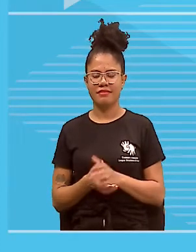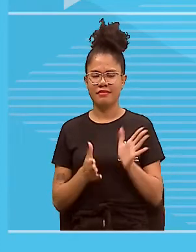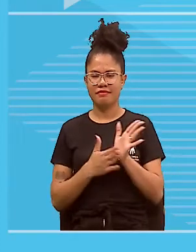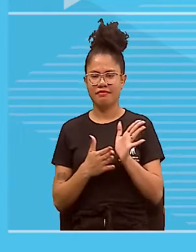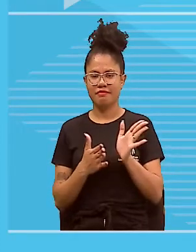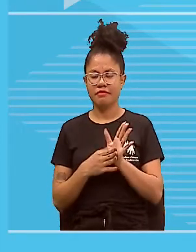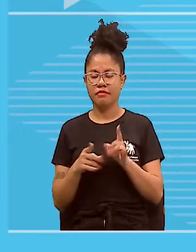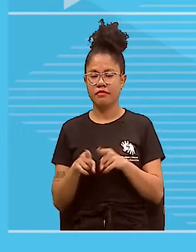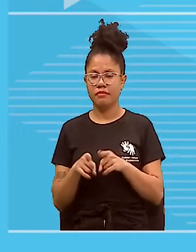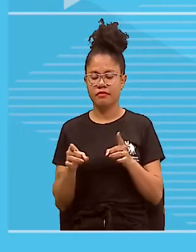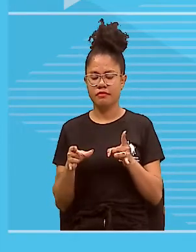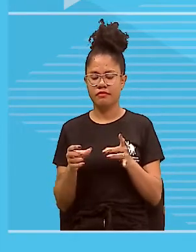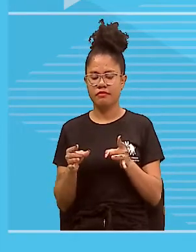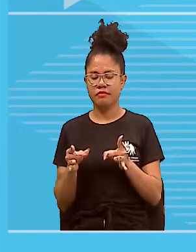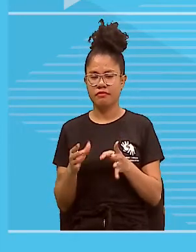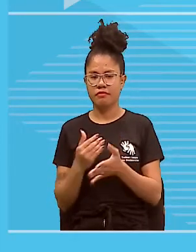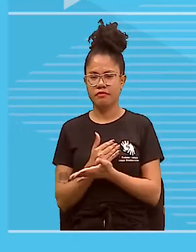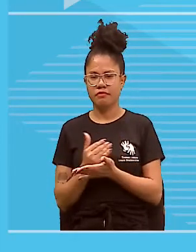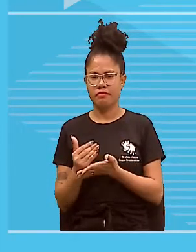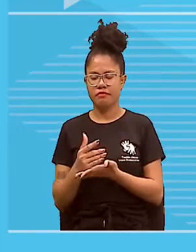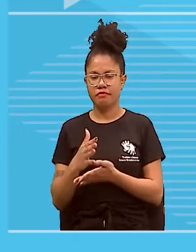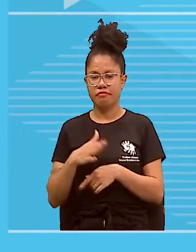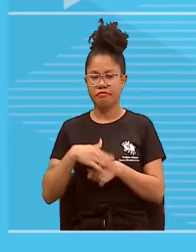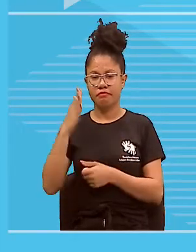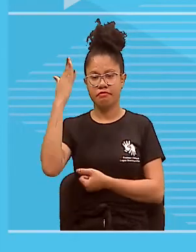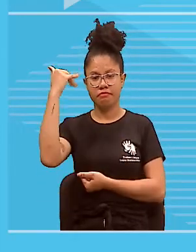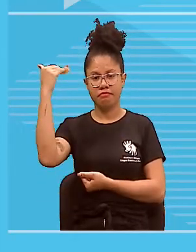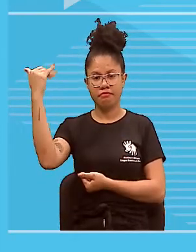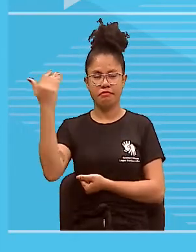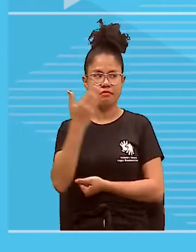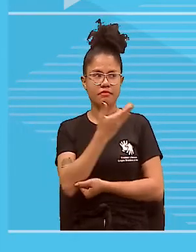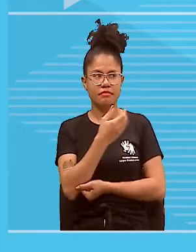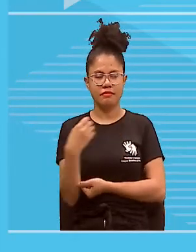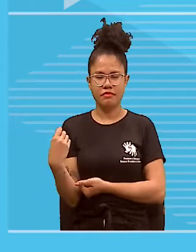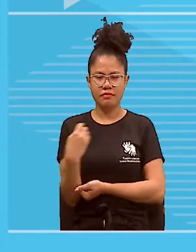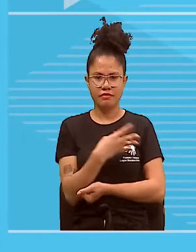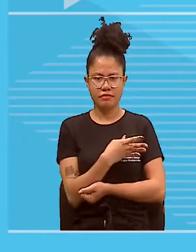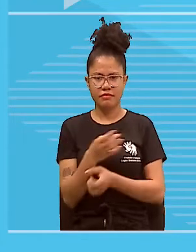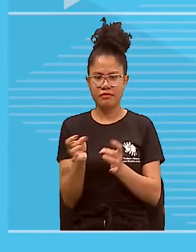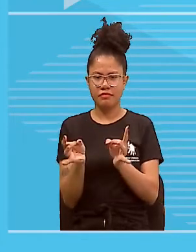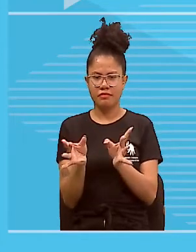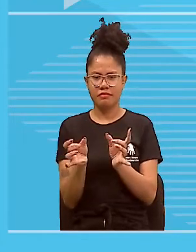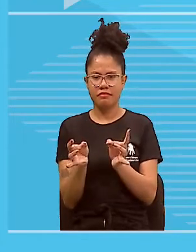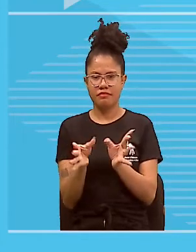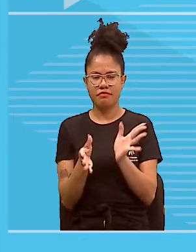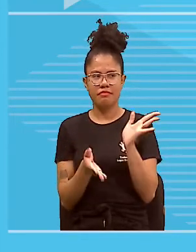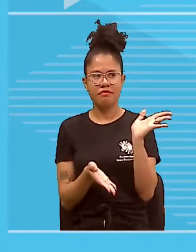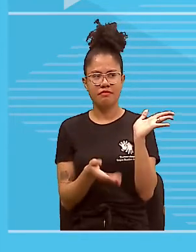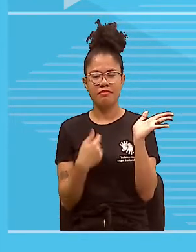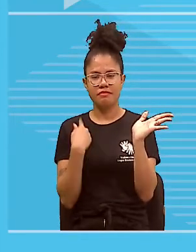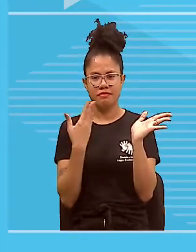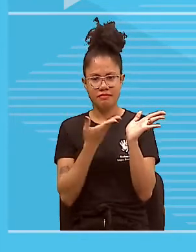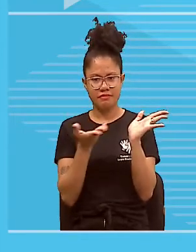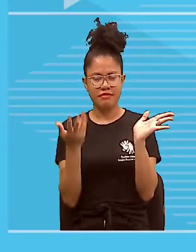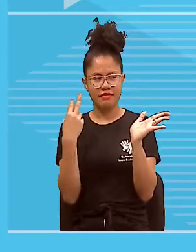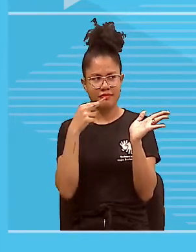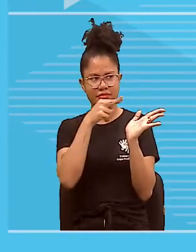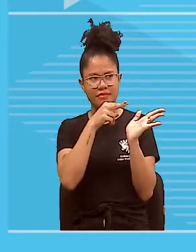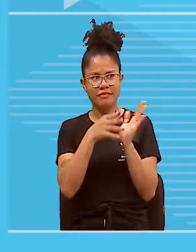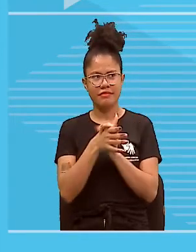comércio mais elevado fez com que se popularizasse o consumo desses gêneros que você tá vendo Aí ó